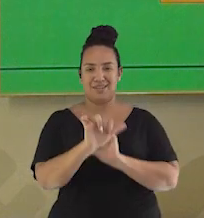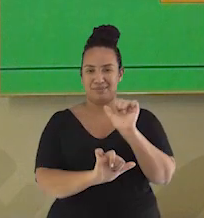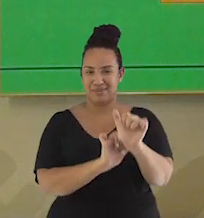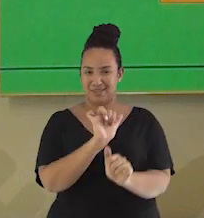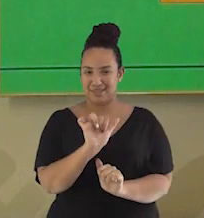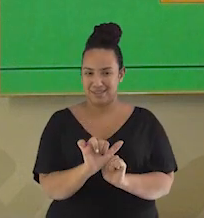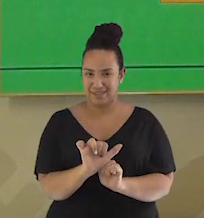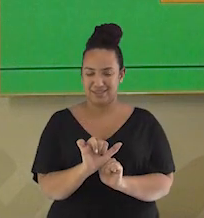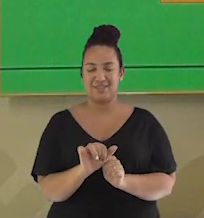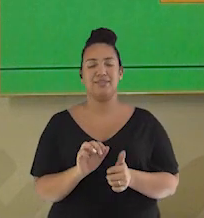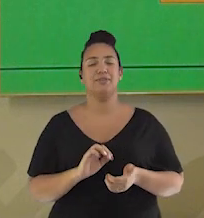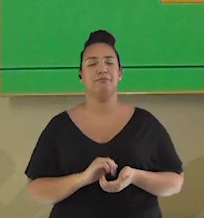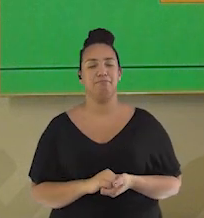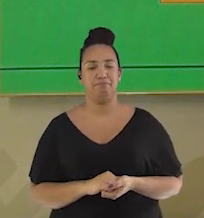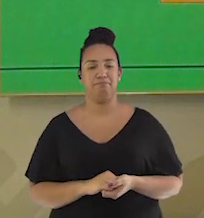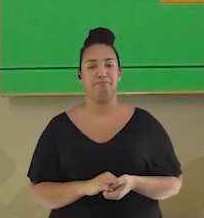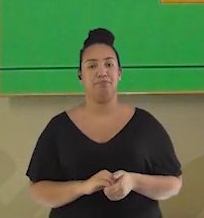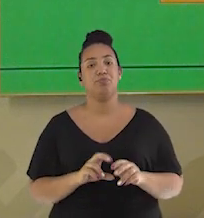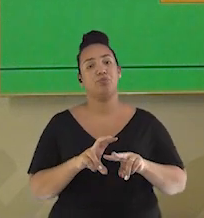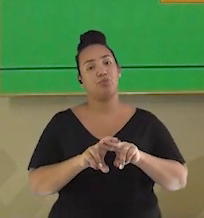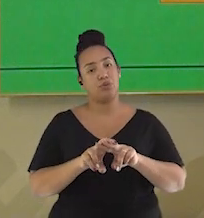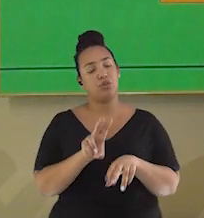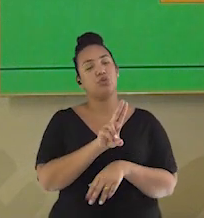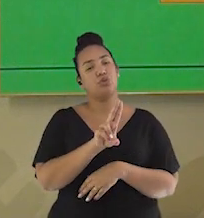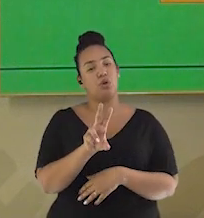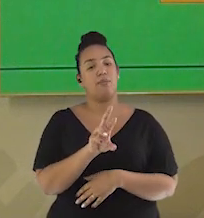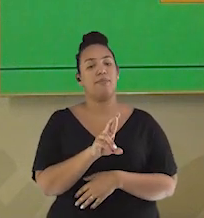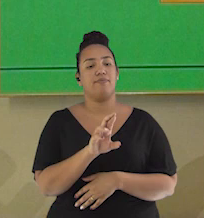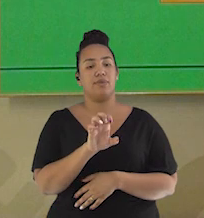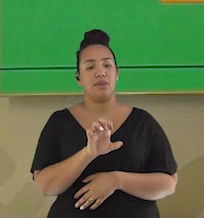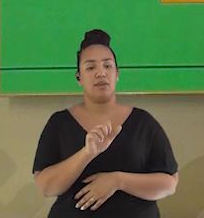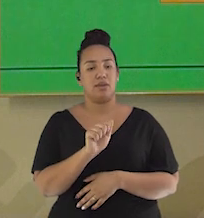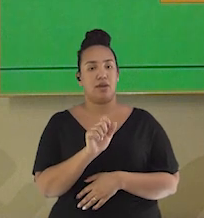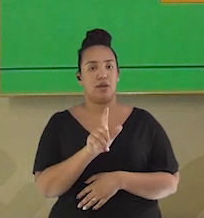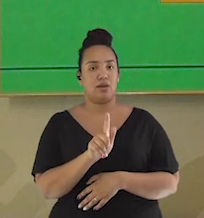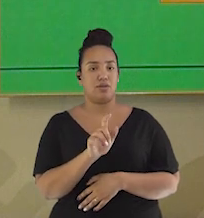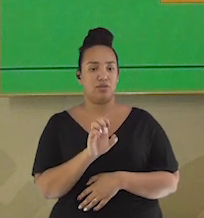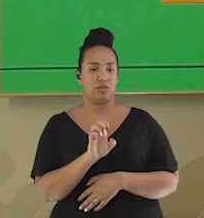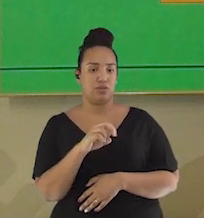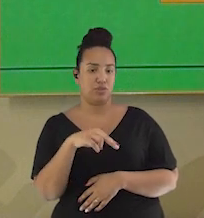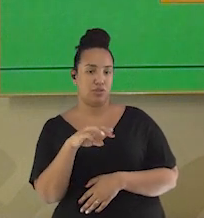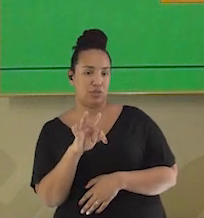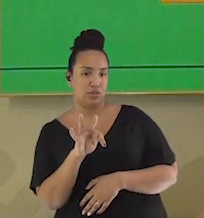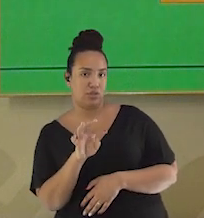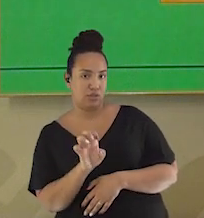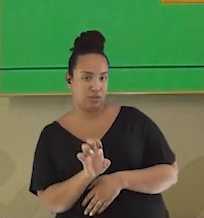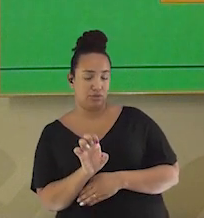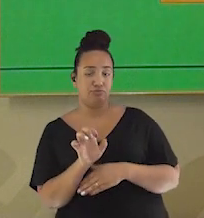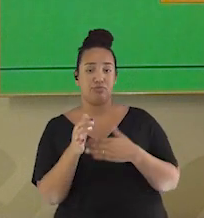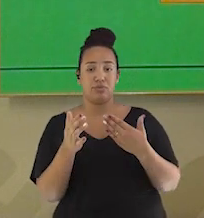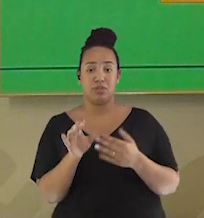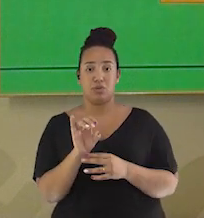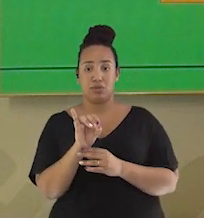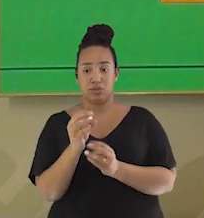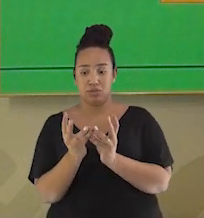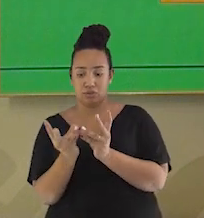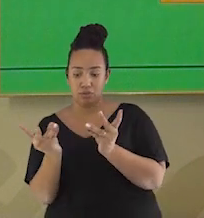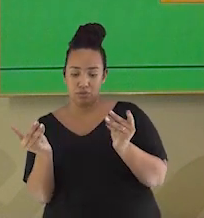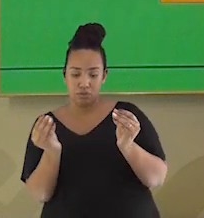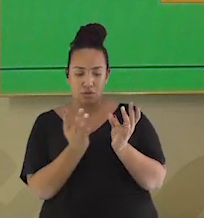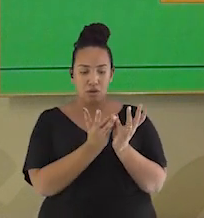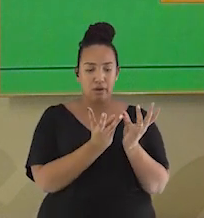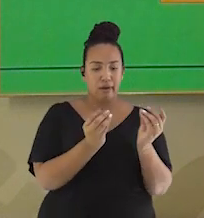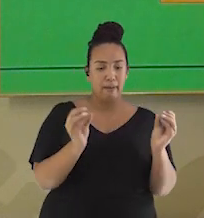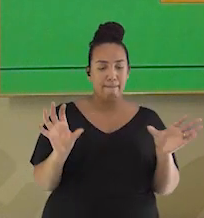elas reagem entre si e tem esse nome, reagente. E o resultado dessa transformação é